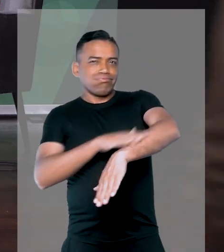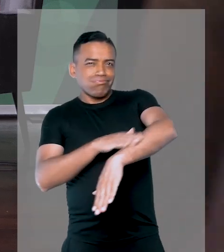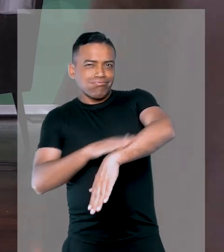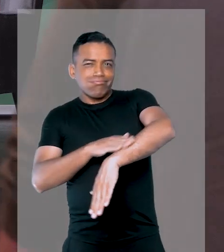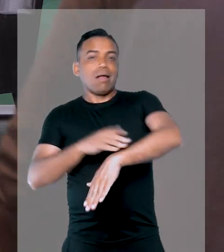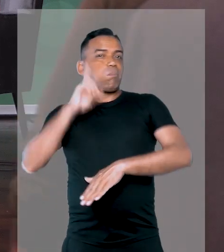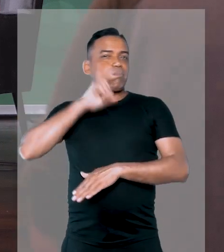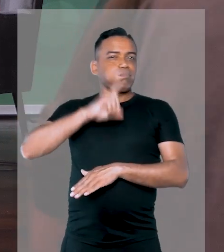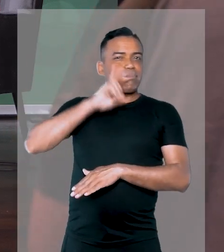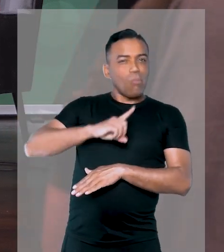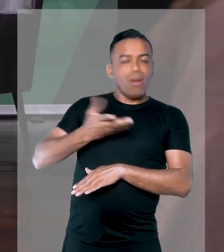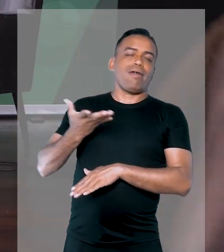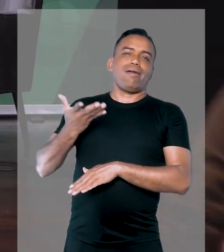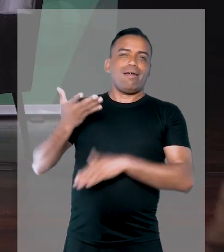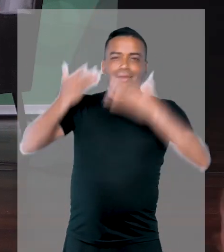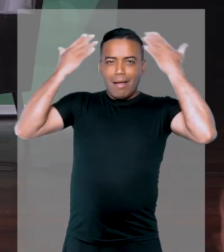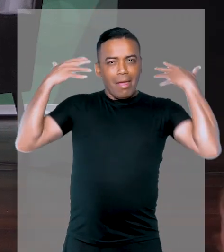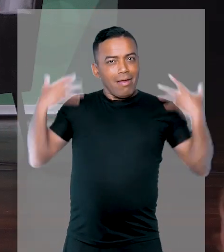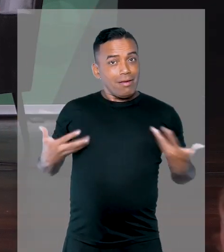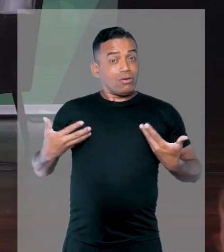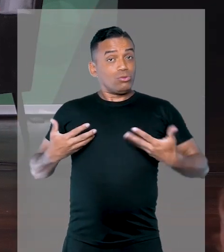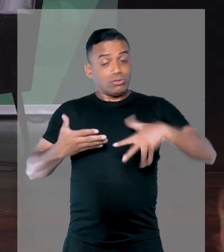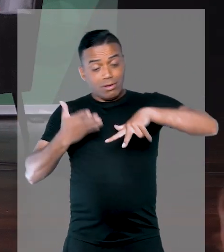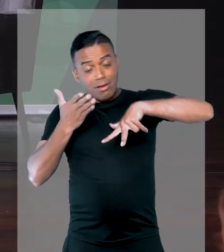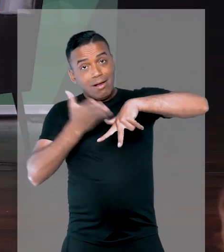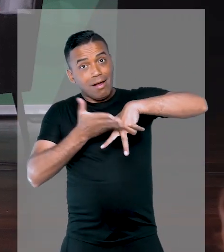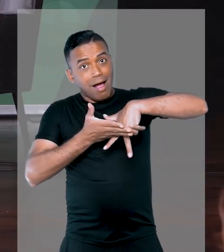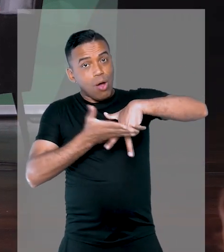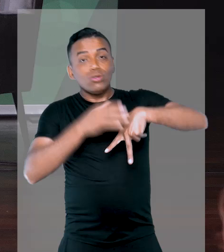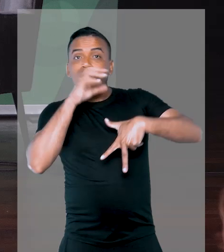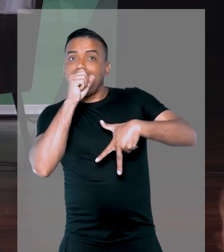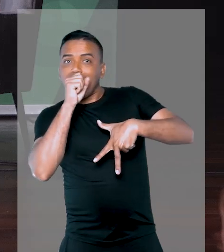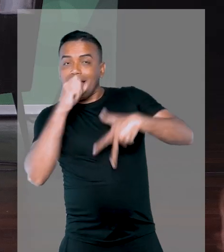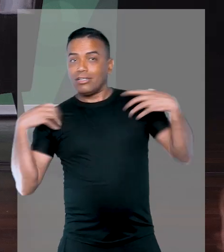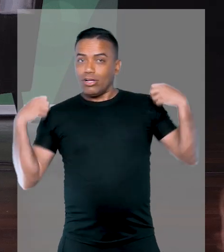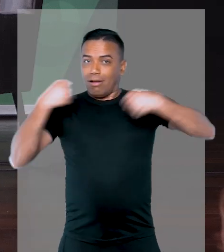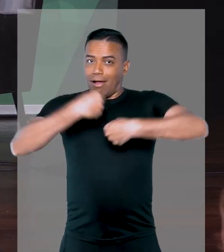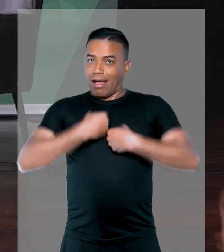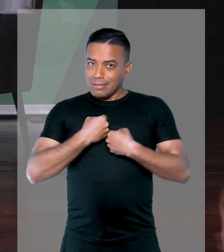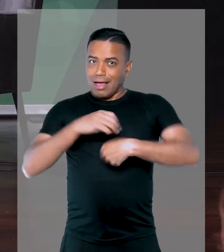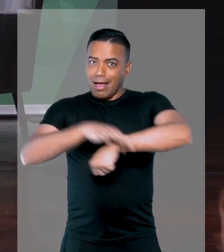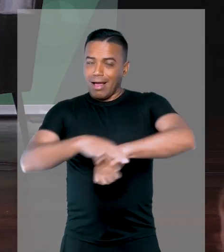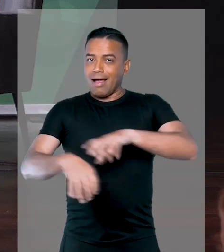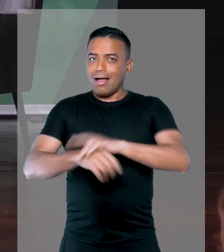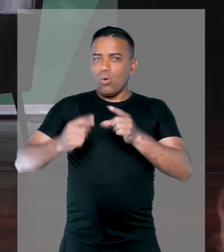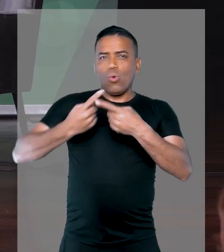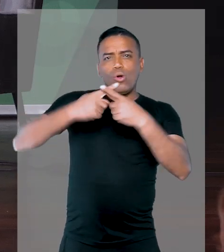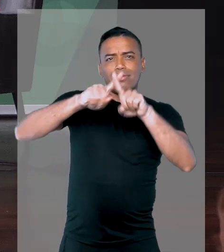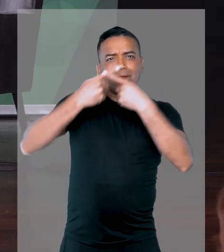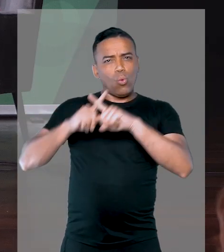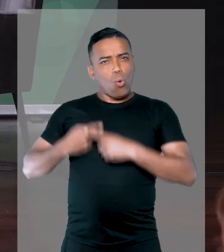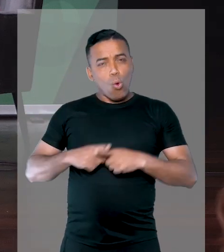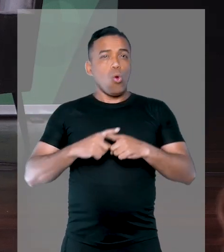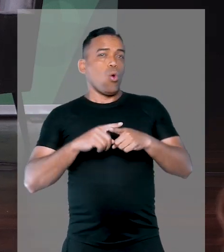pretos ondulados na altura do ombro. Estou usando uma calça laranja e um casaco de tricô rosa e